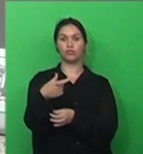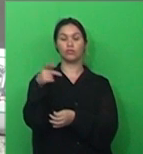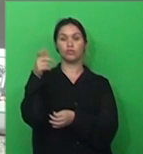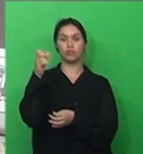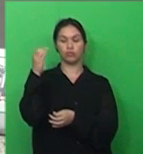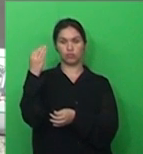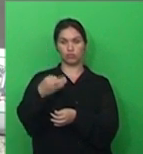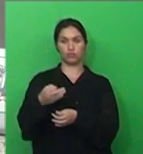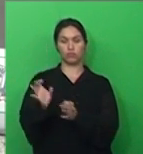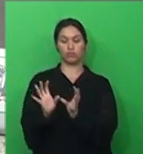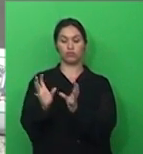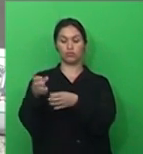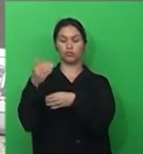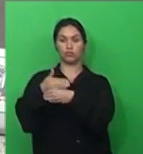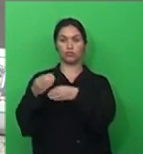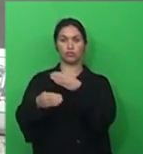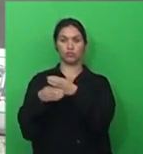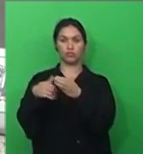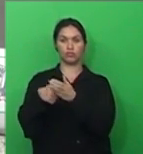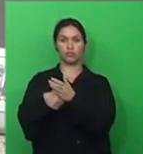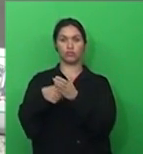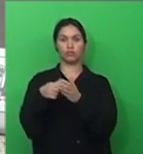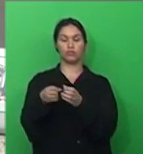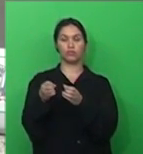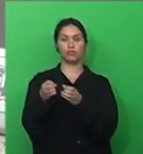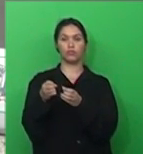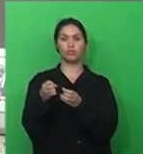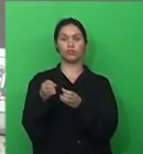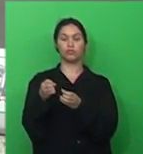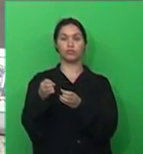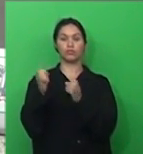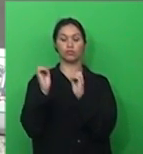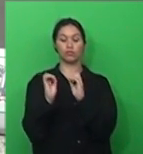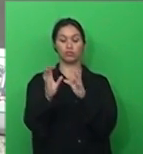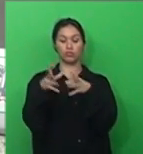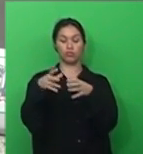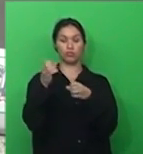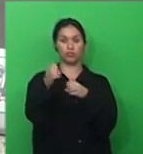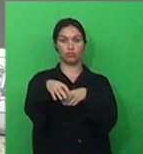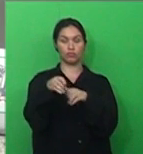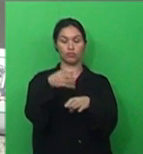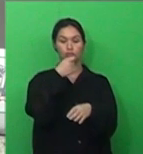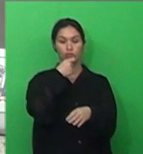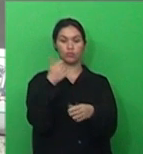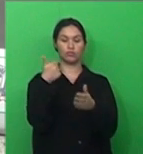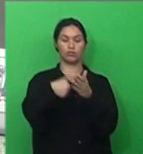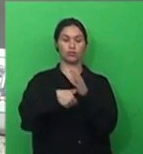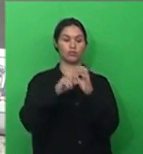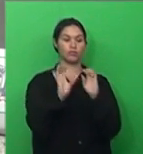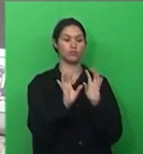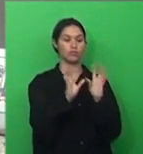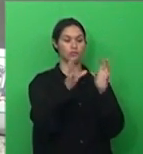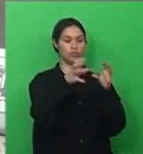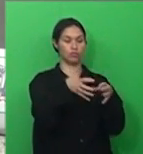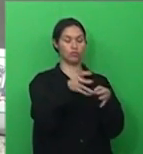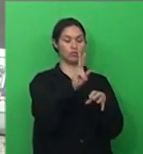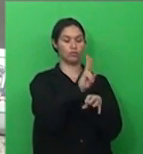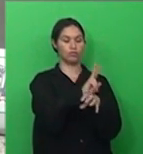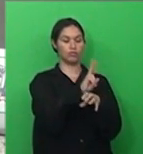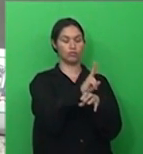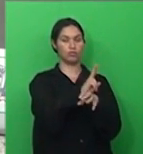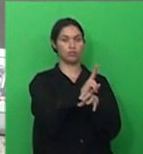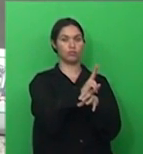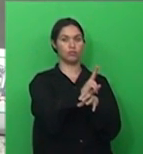Comissão de Obras opinou pela aprovação e encaminhou à Comissão de Educação. A Comissão de Educação opinou pela aprovação e encaminhou à Comissão de